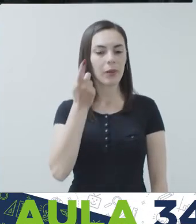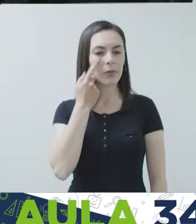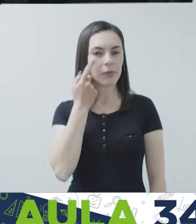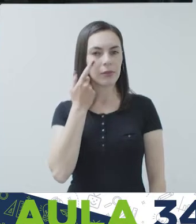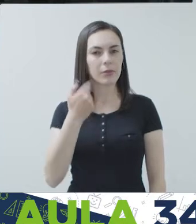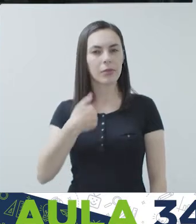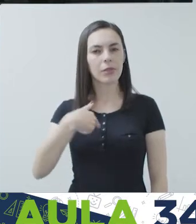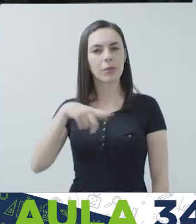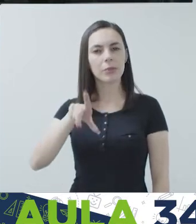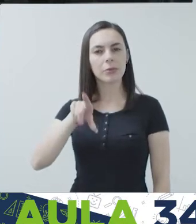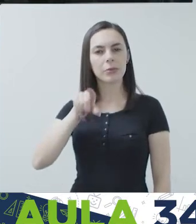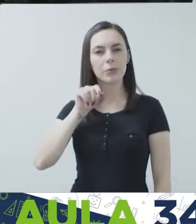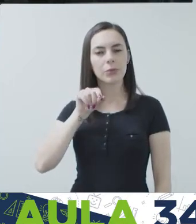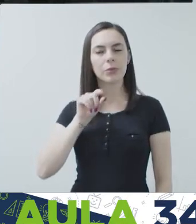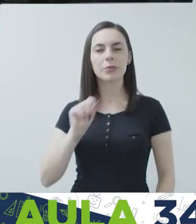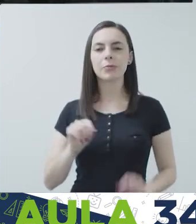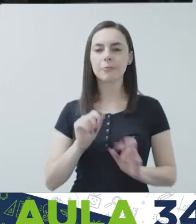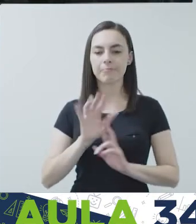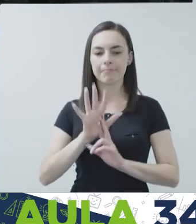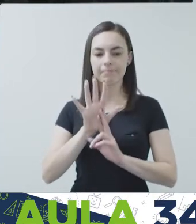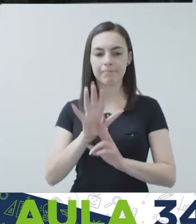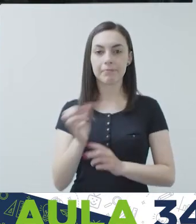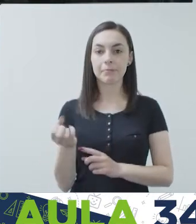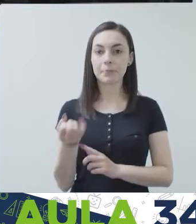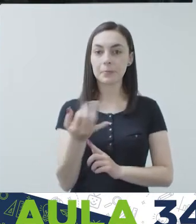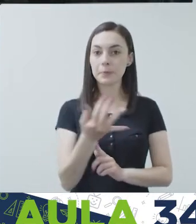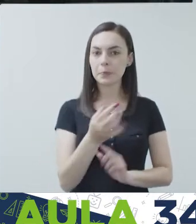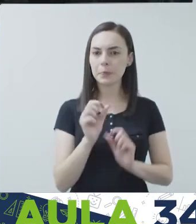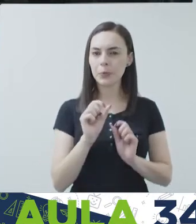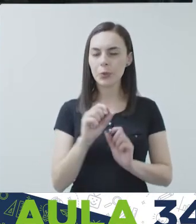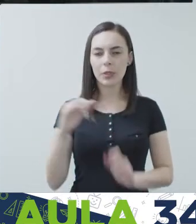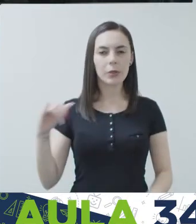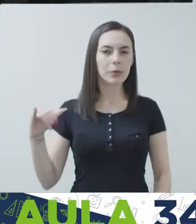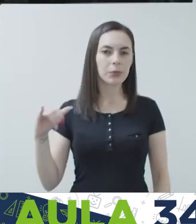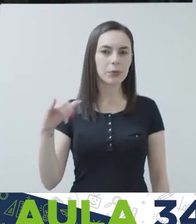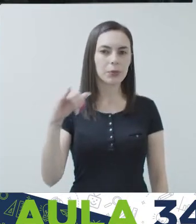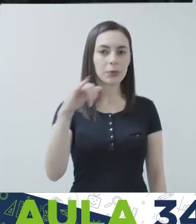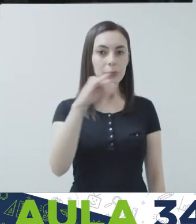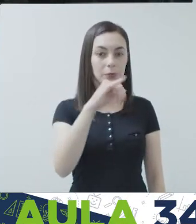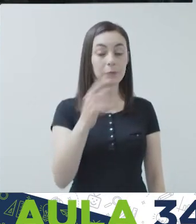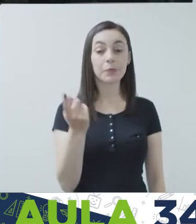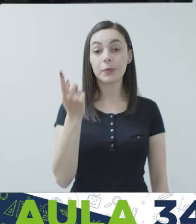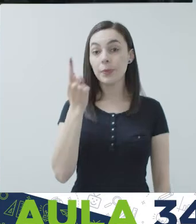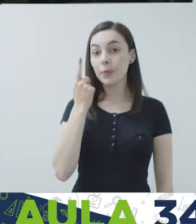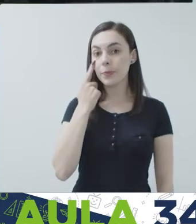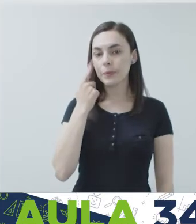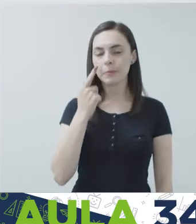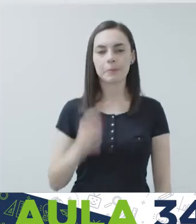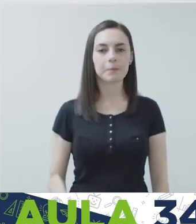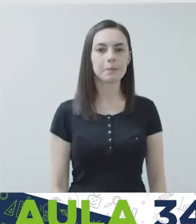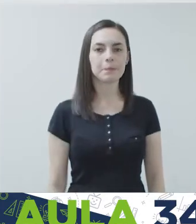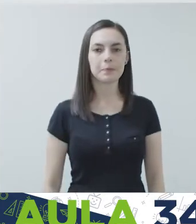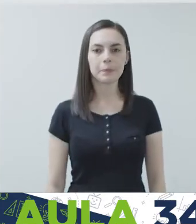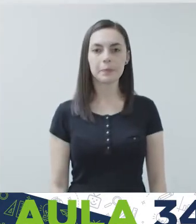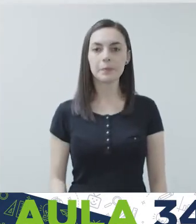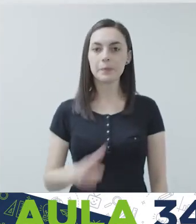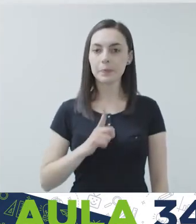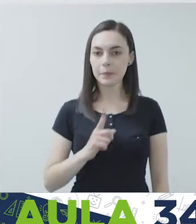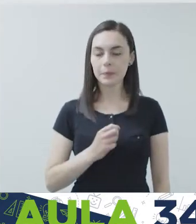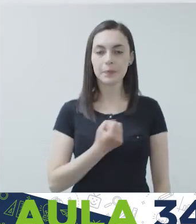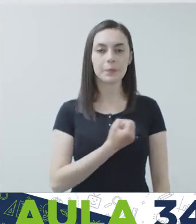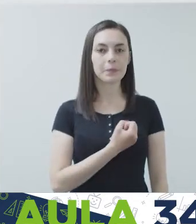escolhi para representar a quantidade o avião. Então vejam aqui comigo. É o nosso